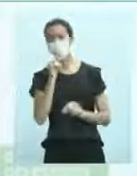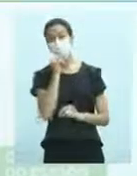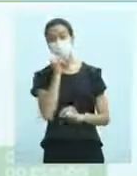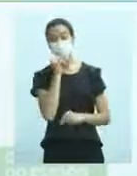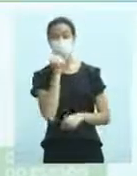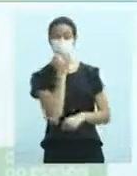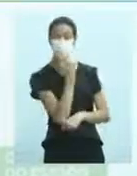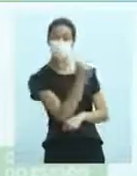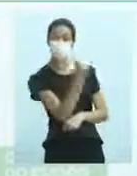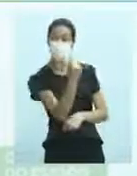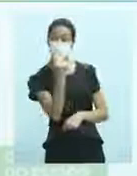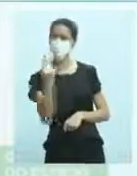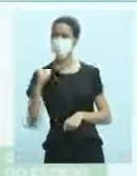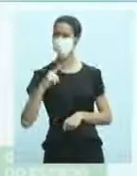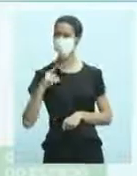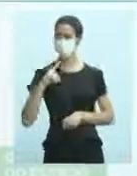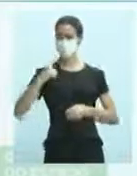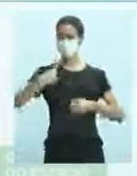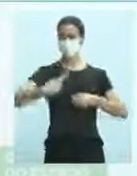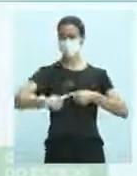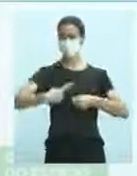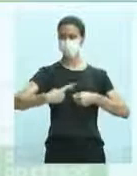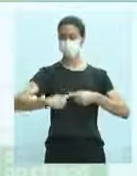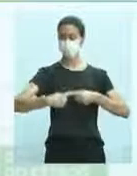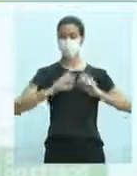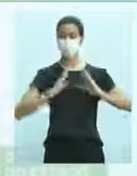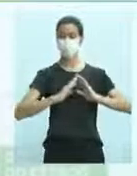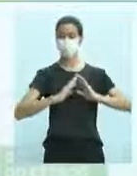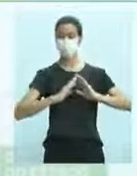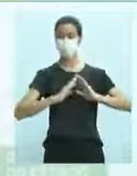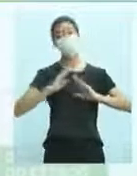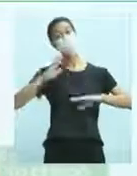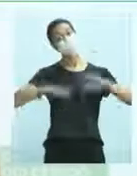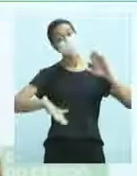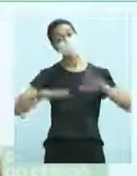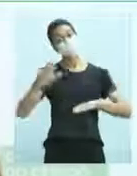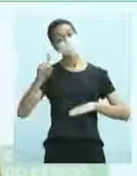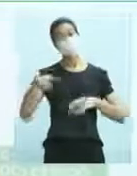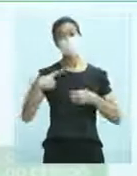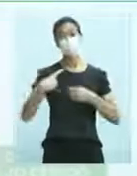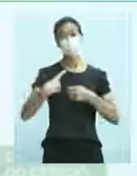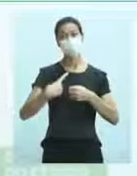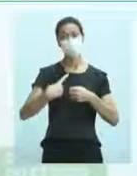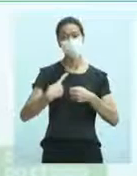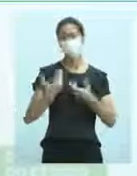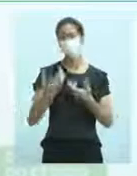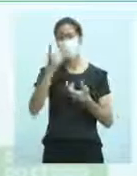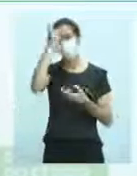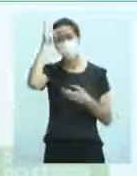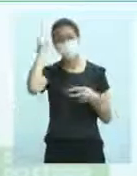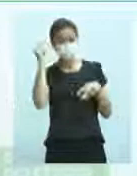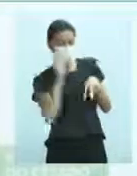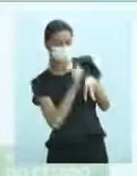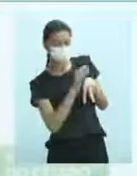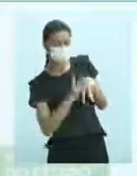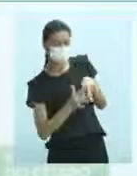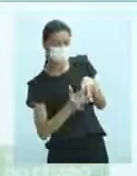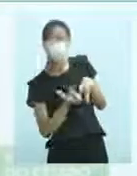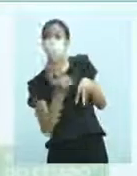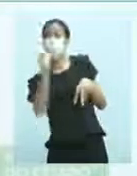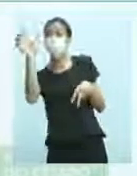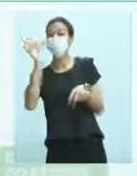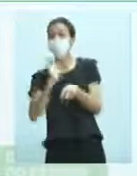com o município são de outro estado contra